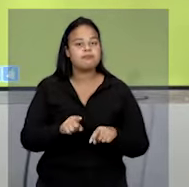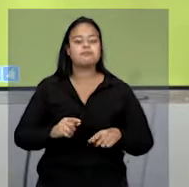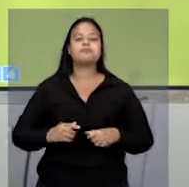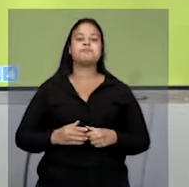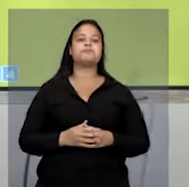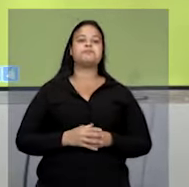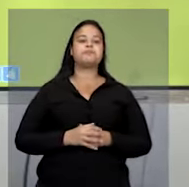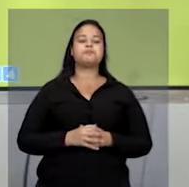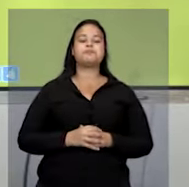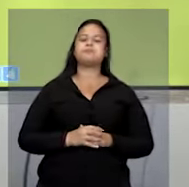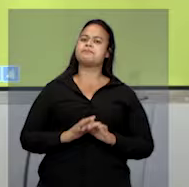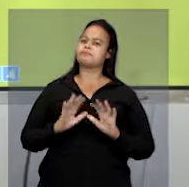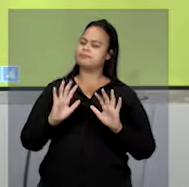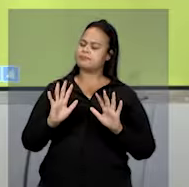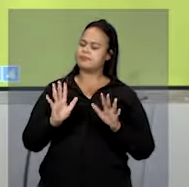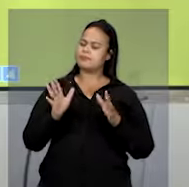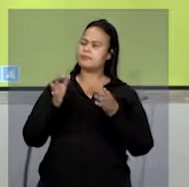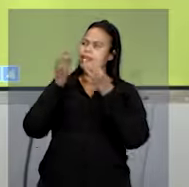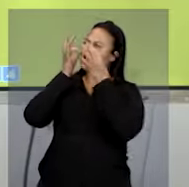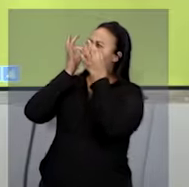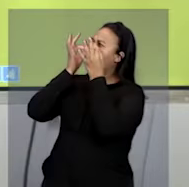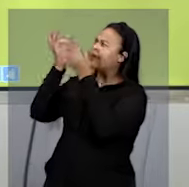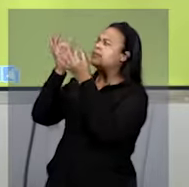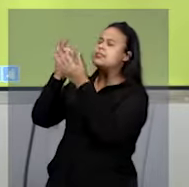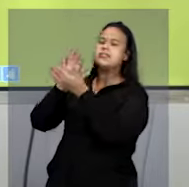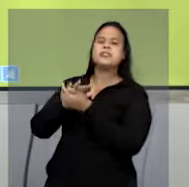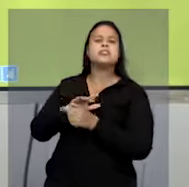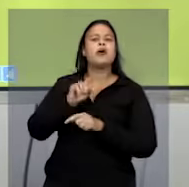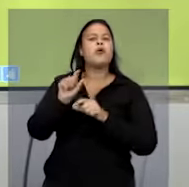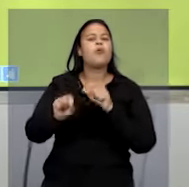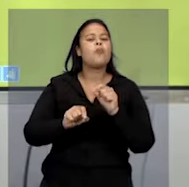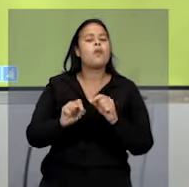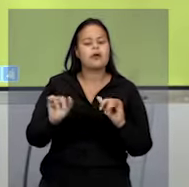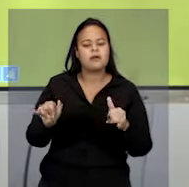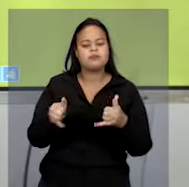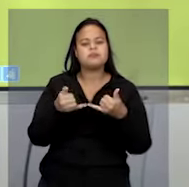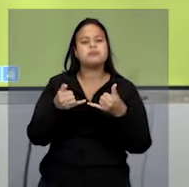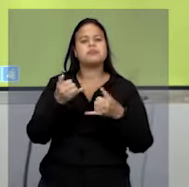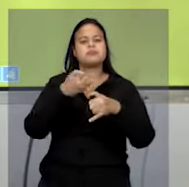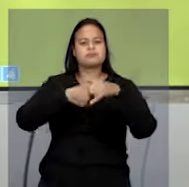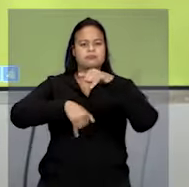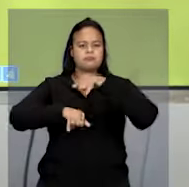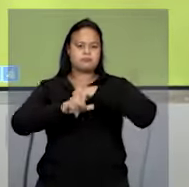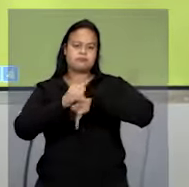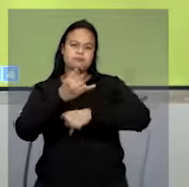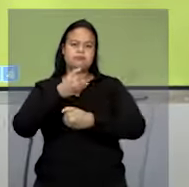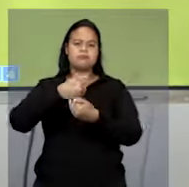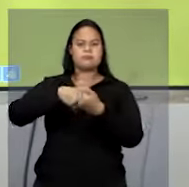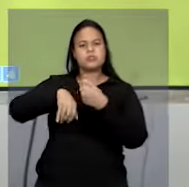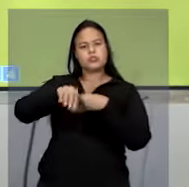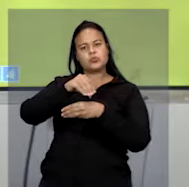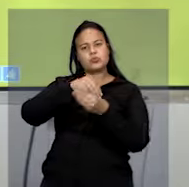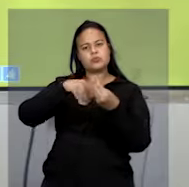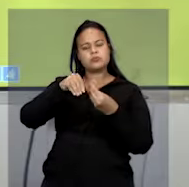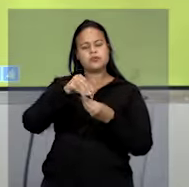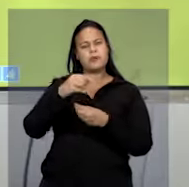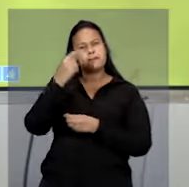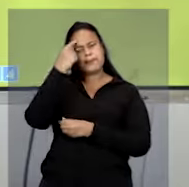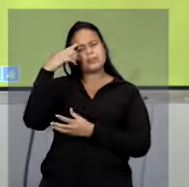Mas vamos nos ater agora às ligações químicas. Pense aí no mundo que o